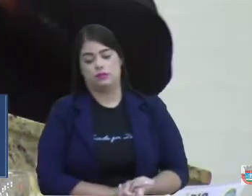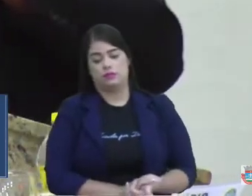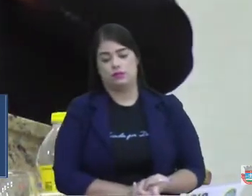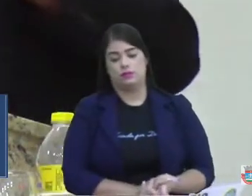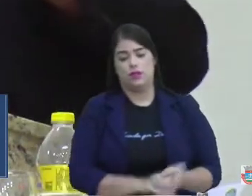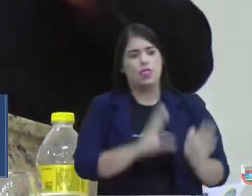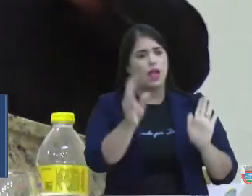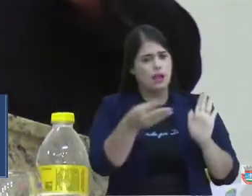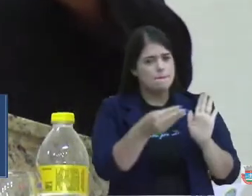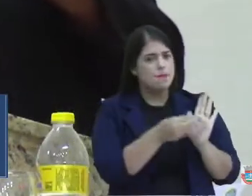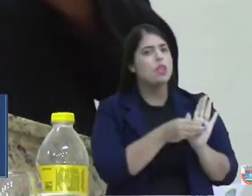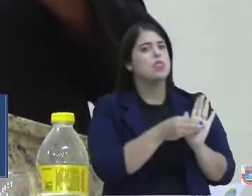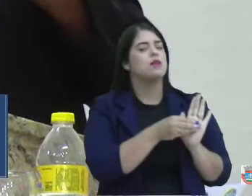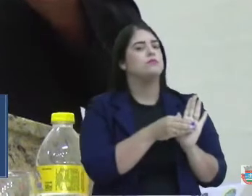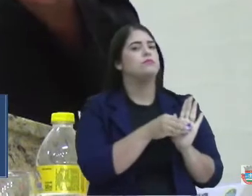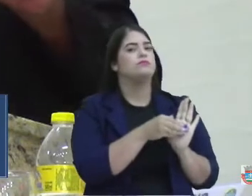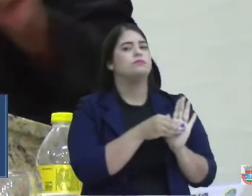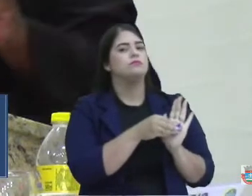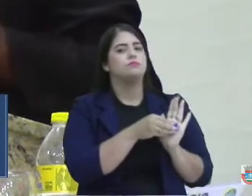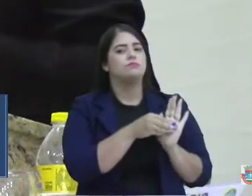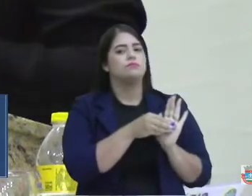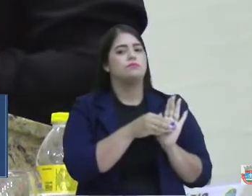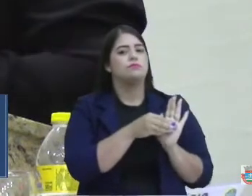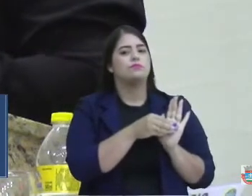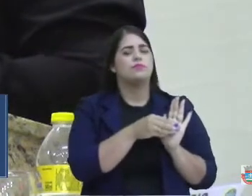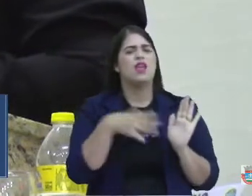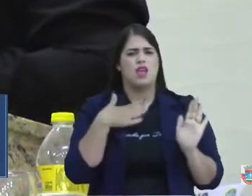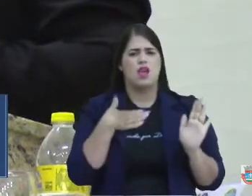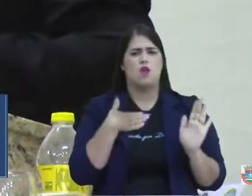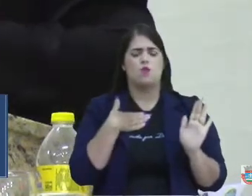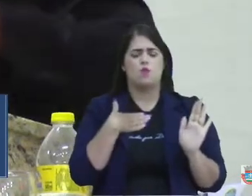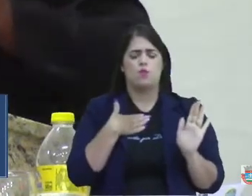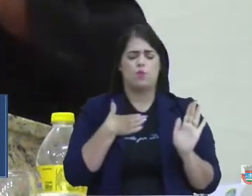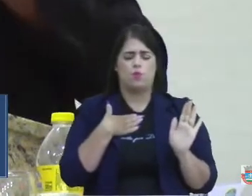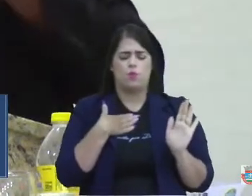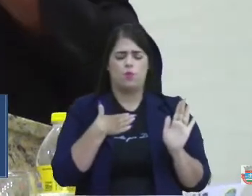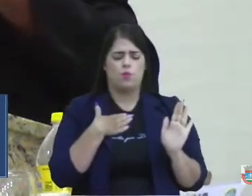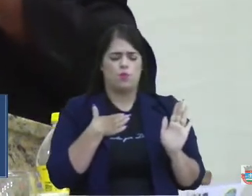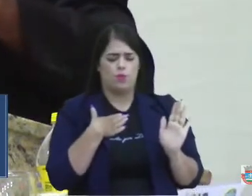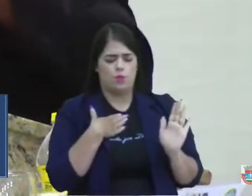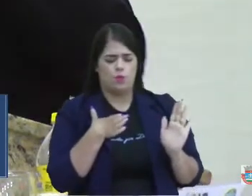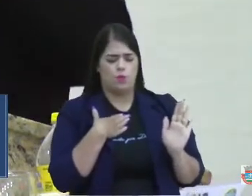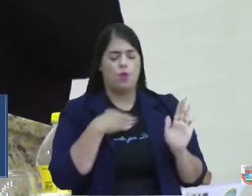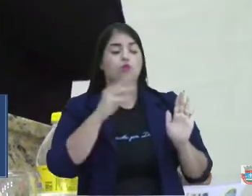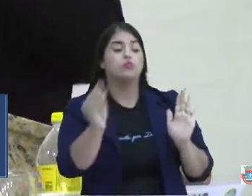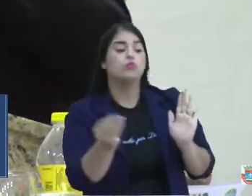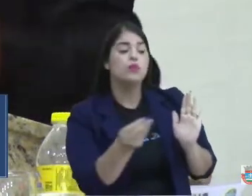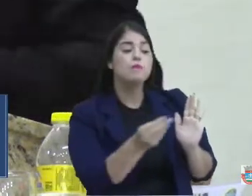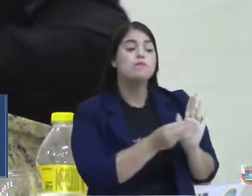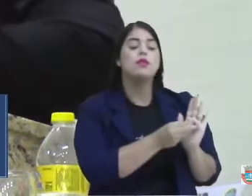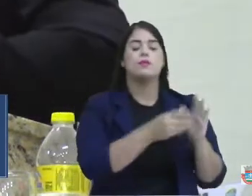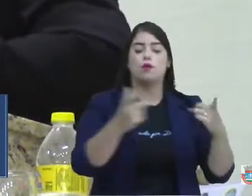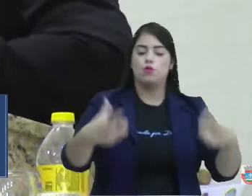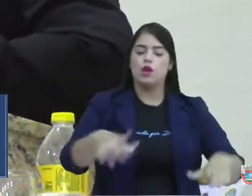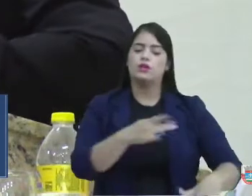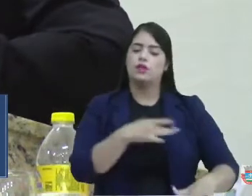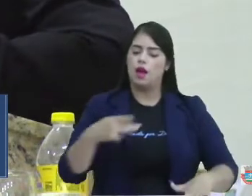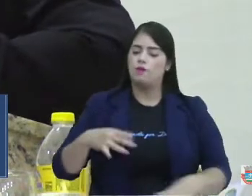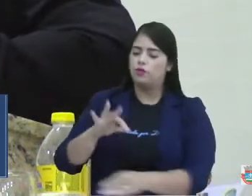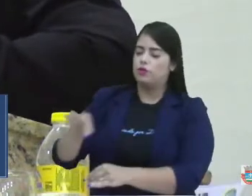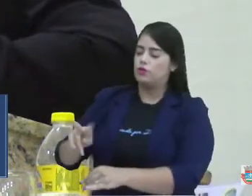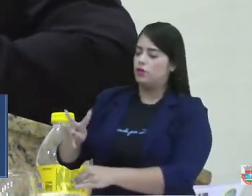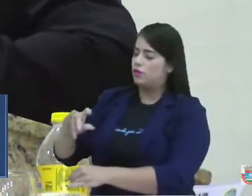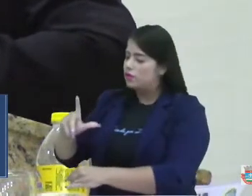emendas impositivas, este vereador que vos fala colocou uma emenda para o posto de saúde da Vila do Espírito Santo no